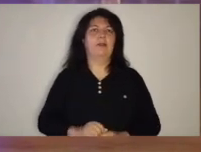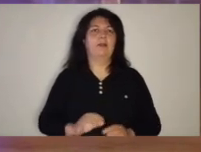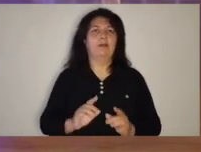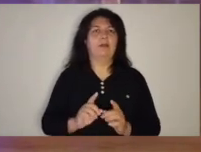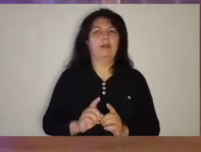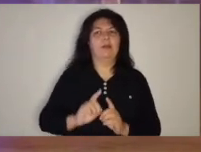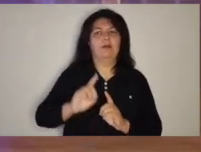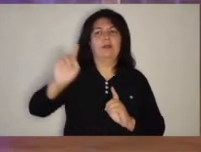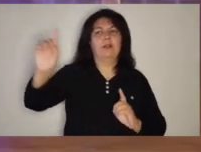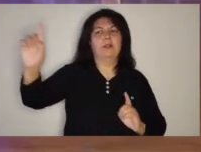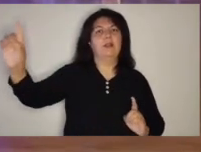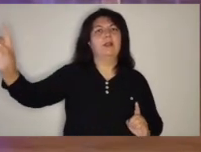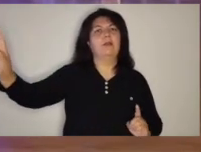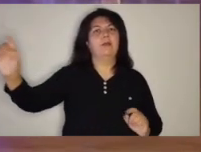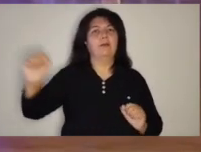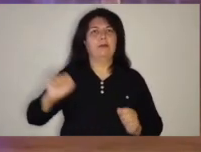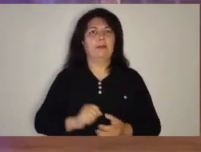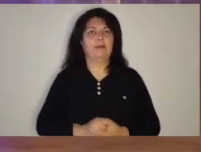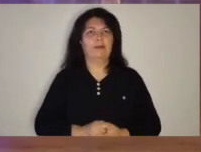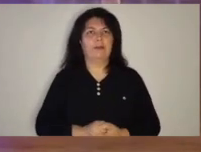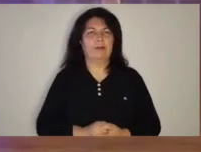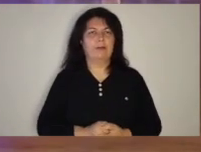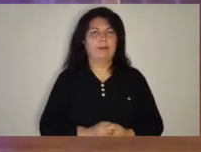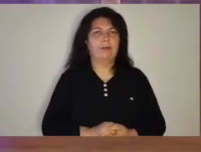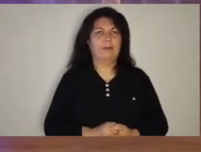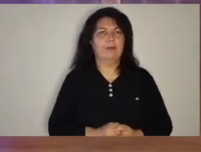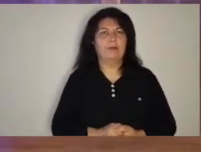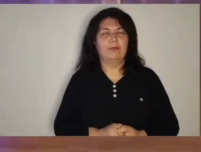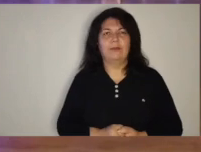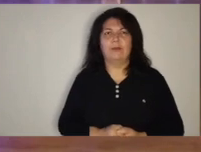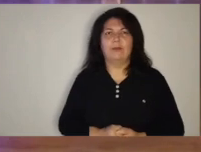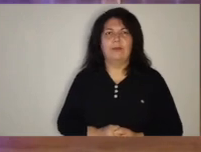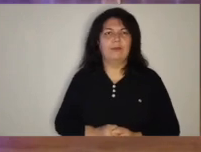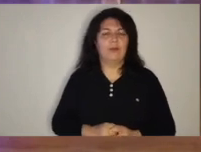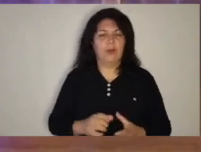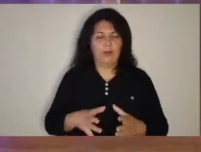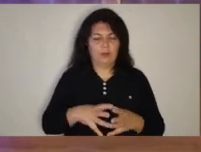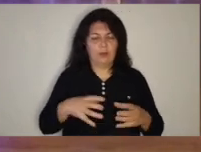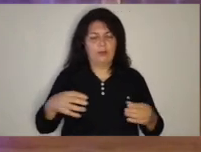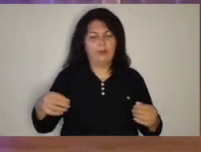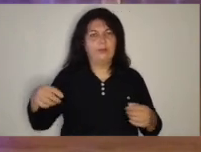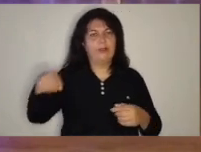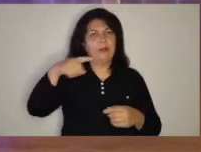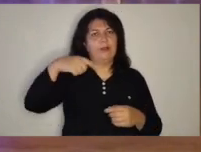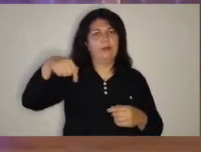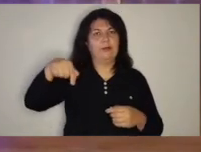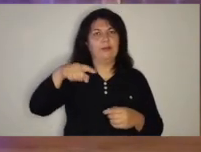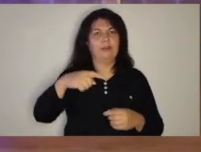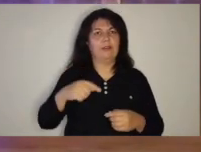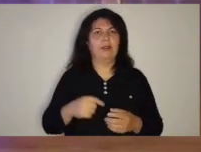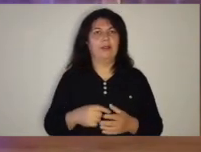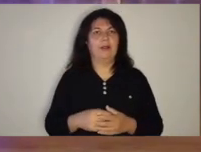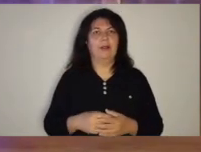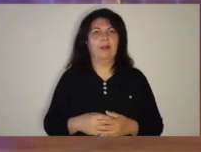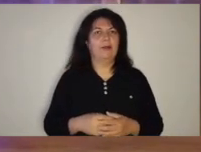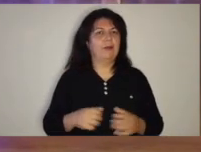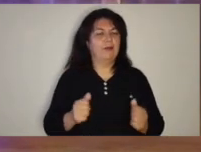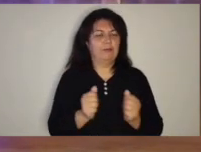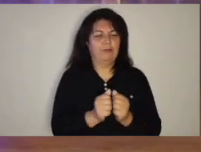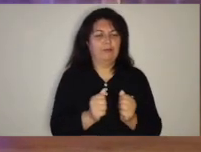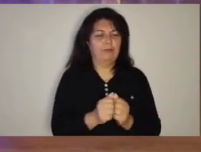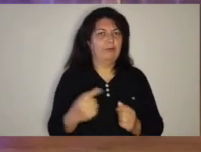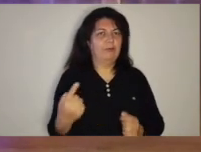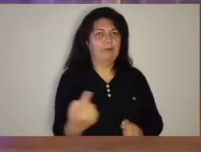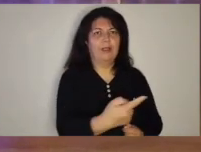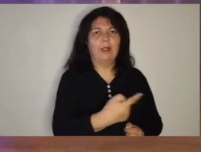Irmãos, vai chegar tempo que a igreja será tirada da terra. O Espírito Santo de Deus, irmãos, não